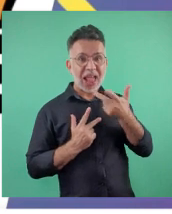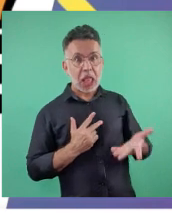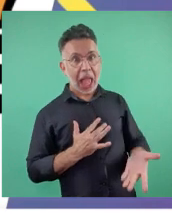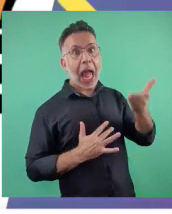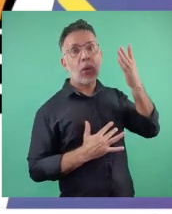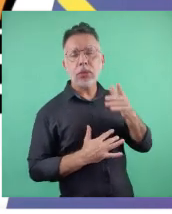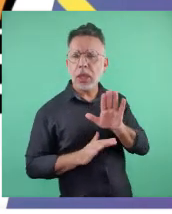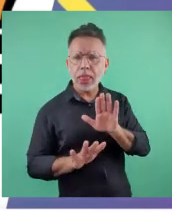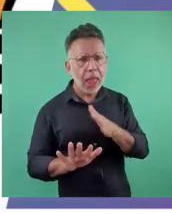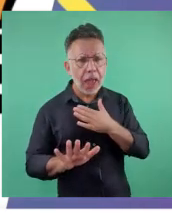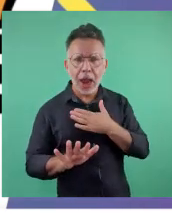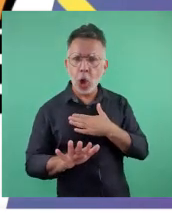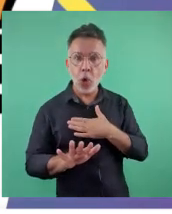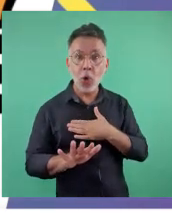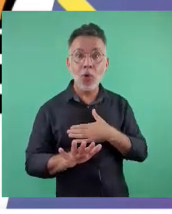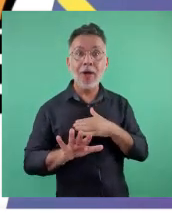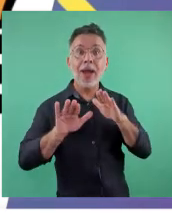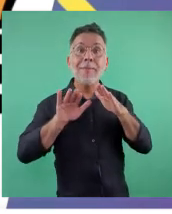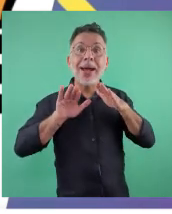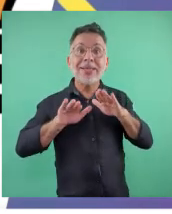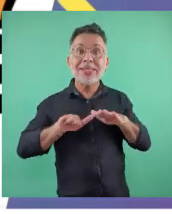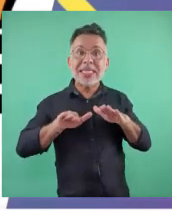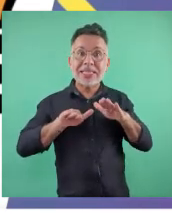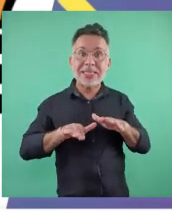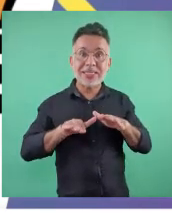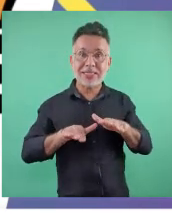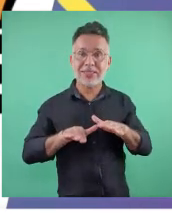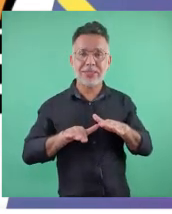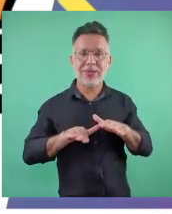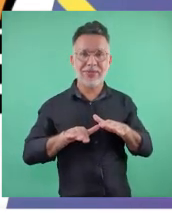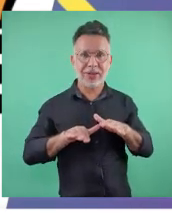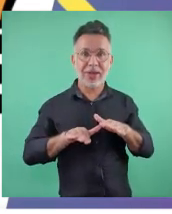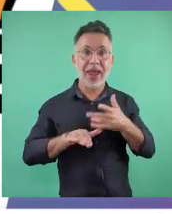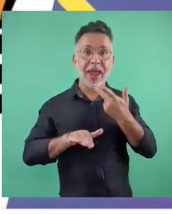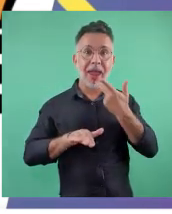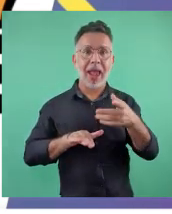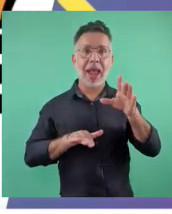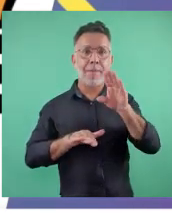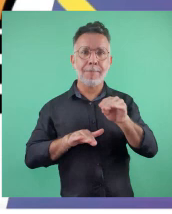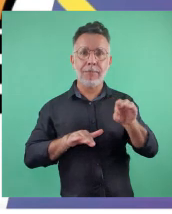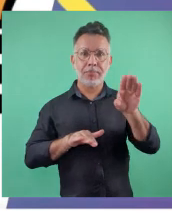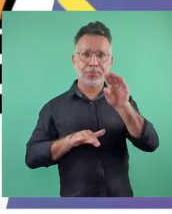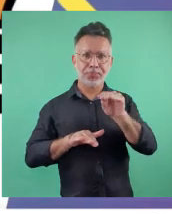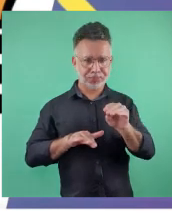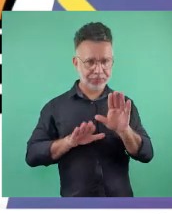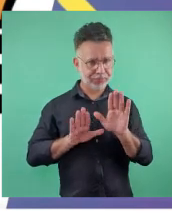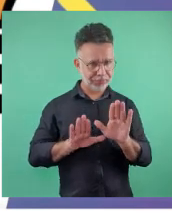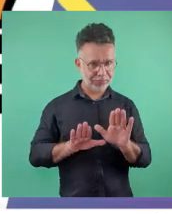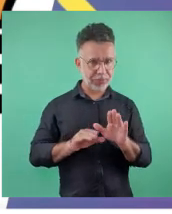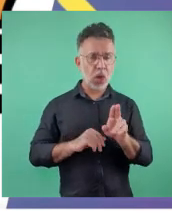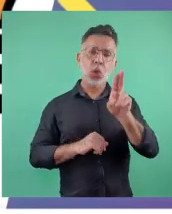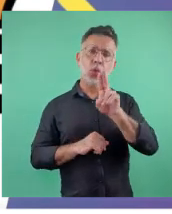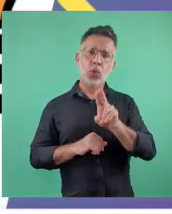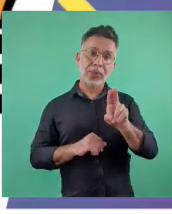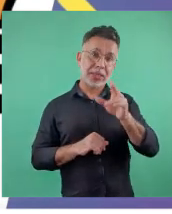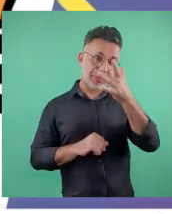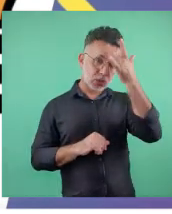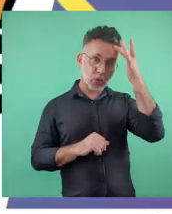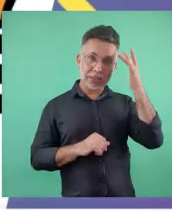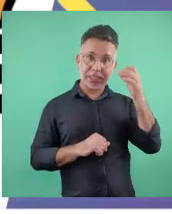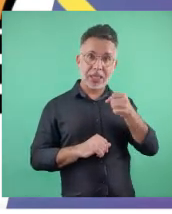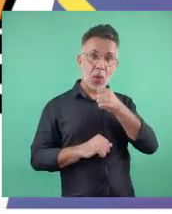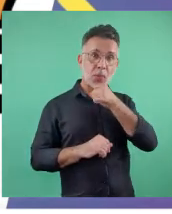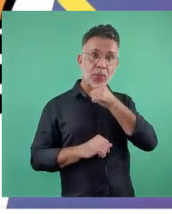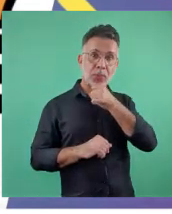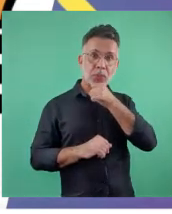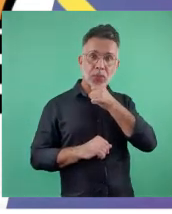na compreensão. Então, em vez de você repetir uma mensagem falando mais alto, repete com uma velocidade um pouco